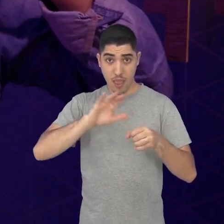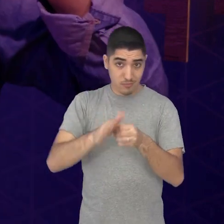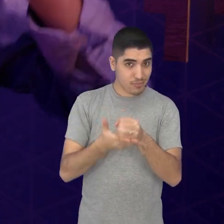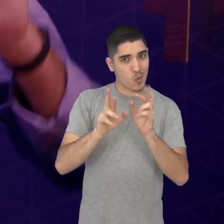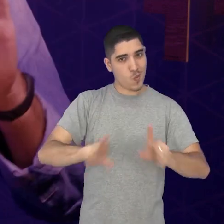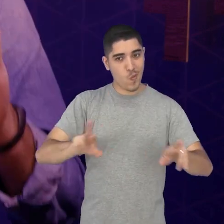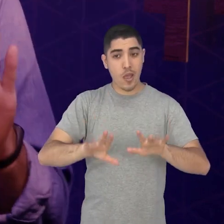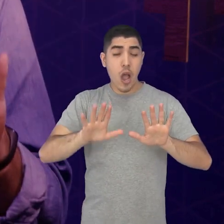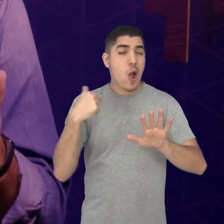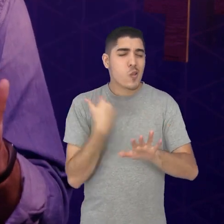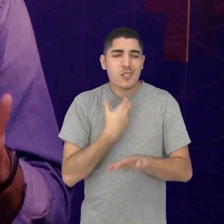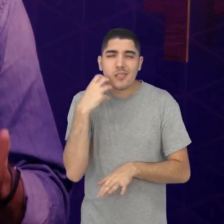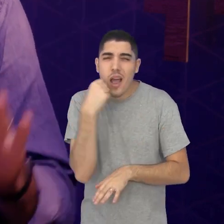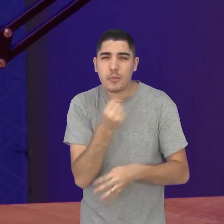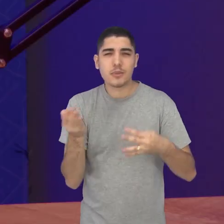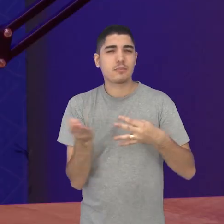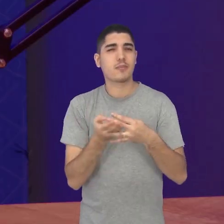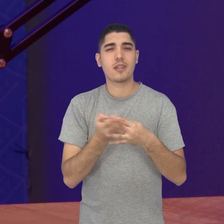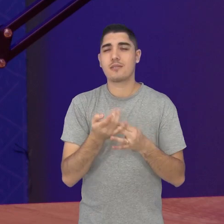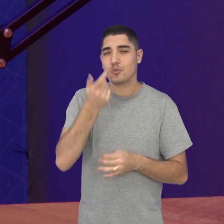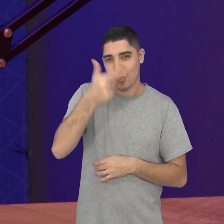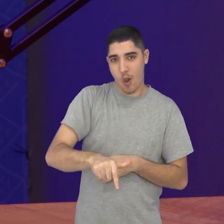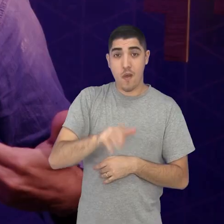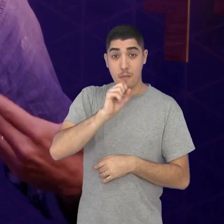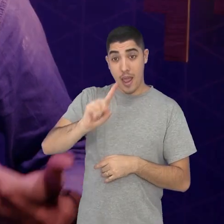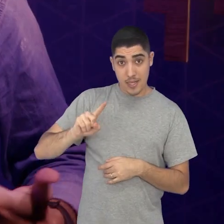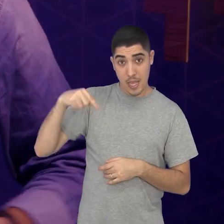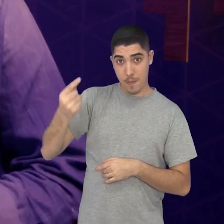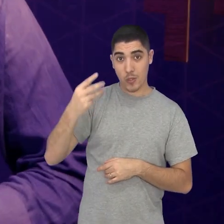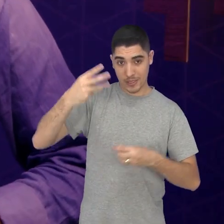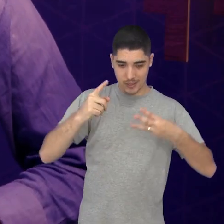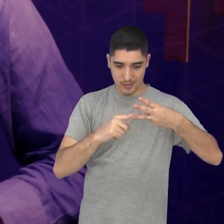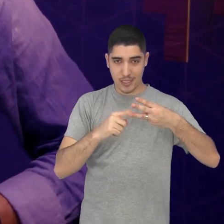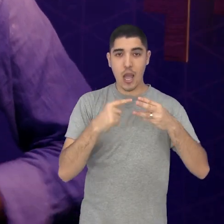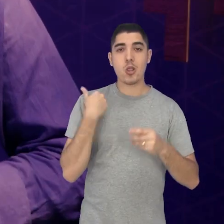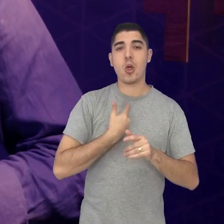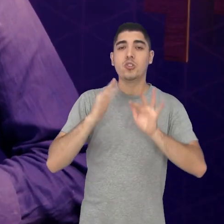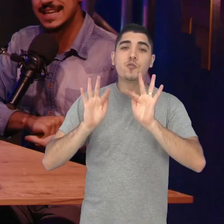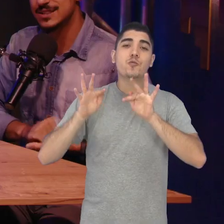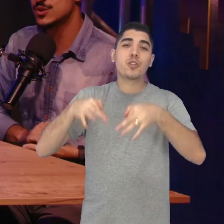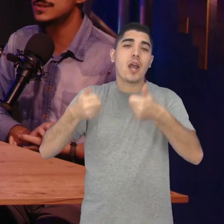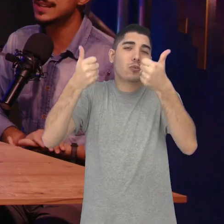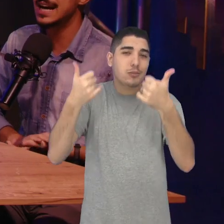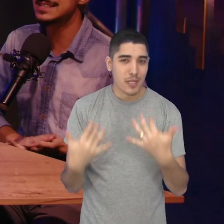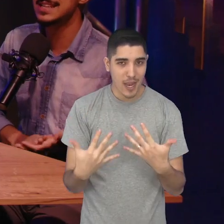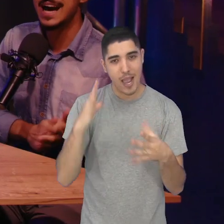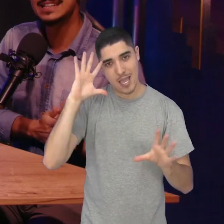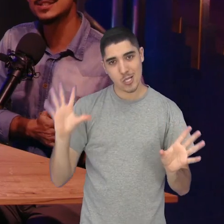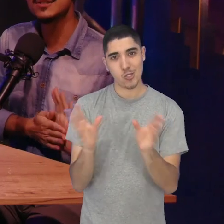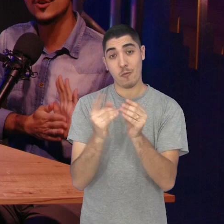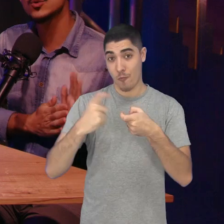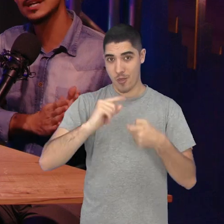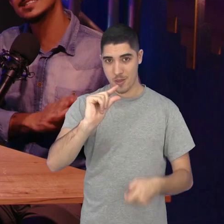Mas a gente vai dar uma pequena pausa, mais uma vez, para vir no próximo bloco com as nossas considerações finais.